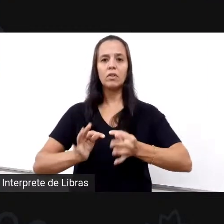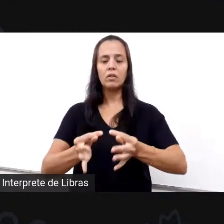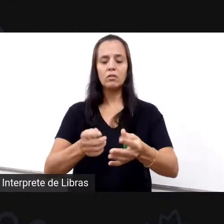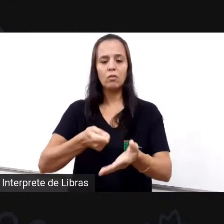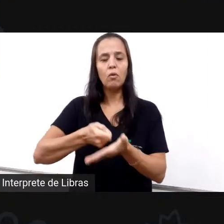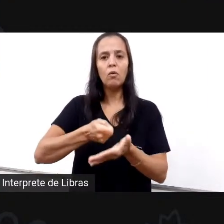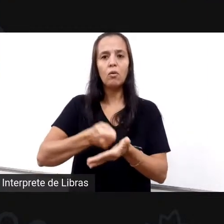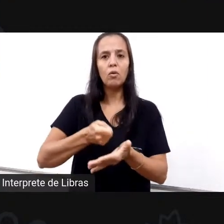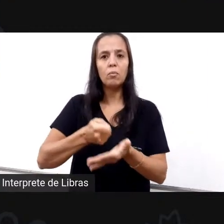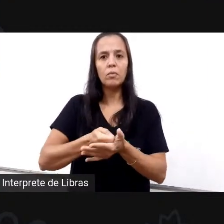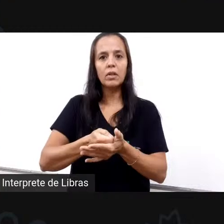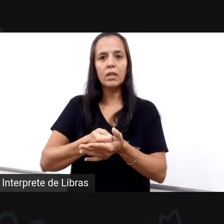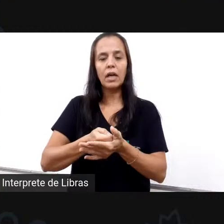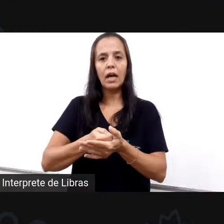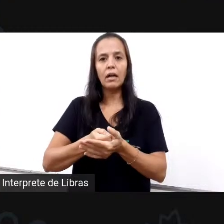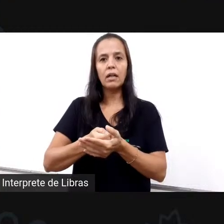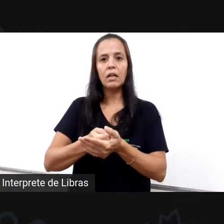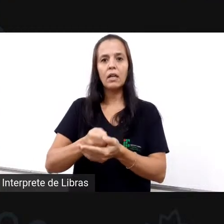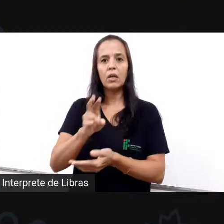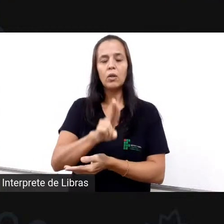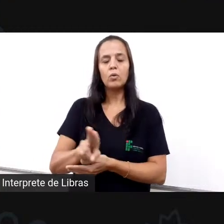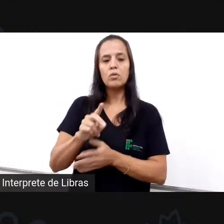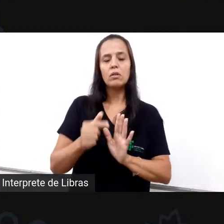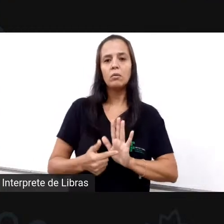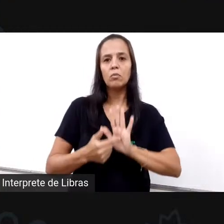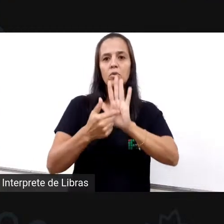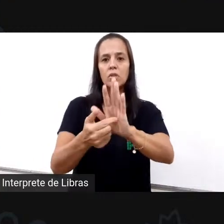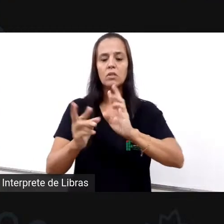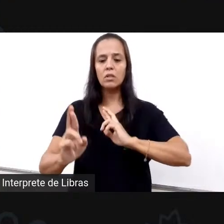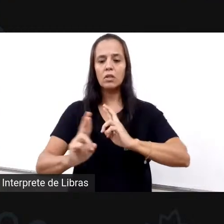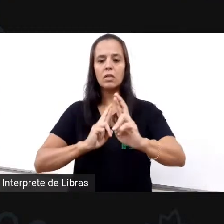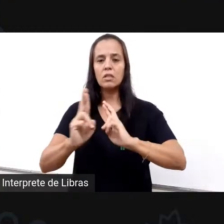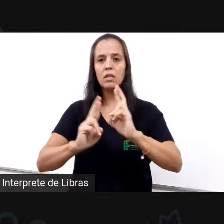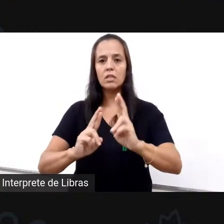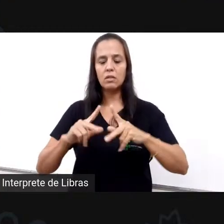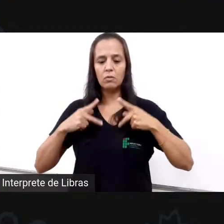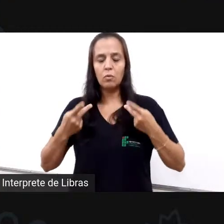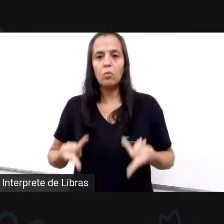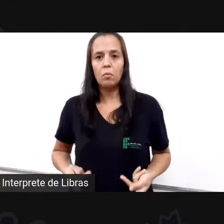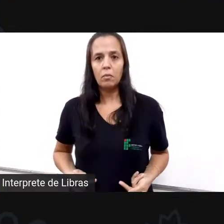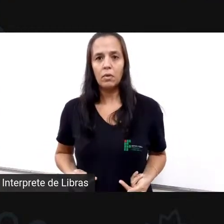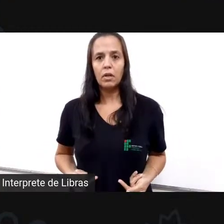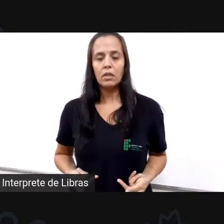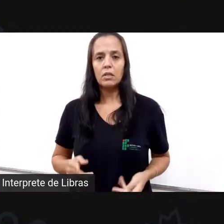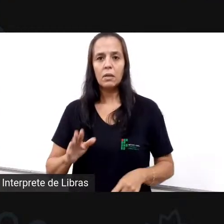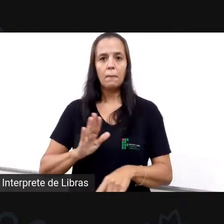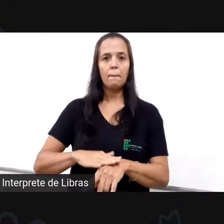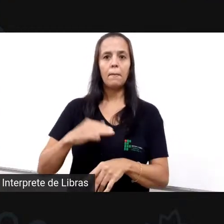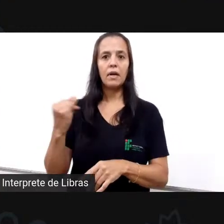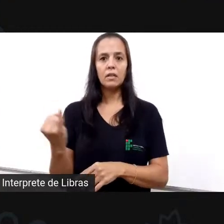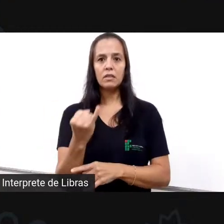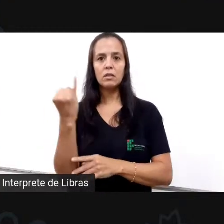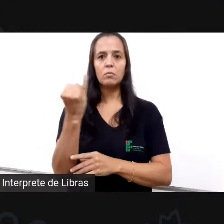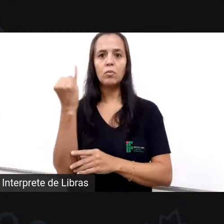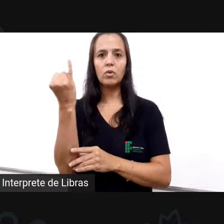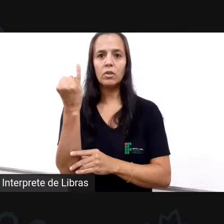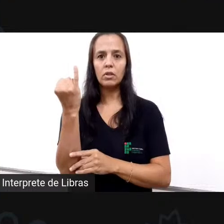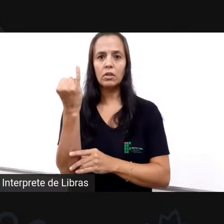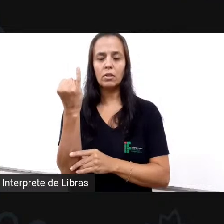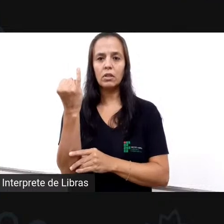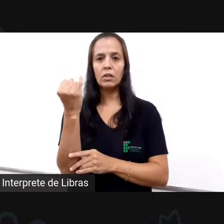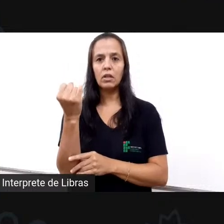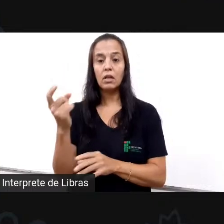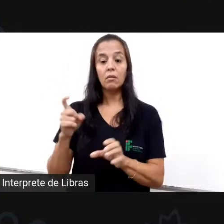a nos superar e mostrar que as relações interpessoais são muito mais importantes e que fazem parte